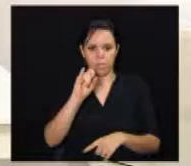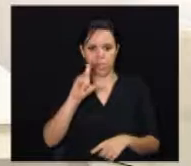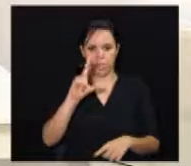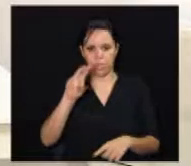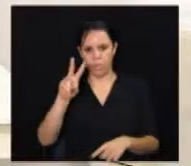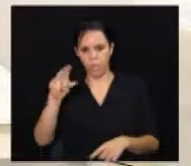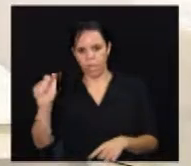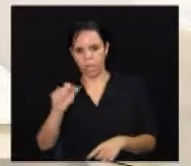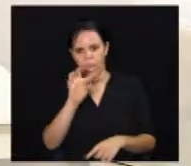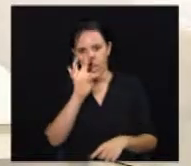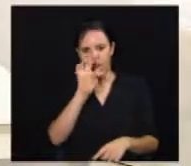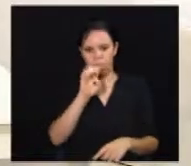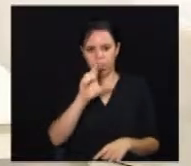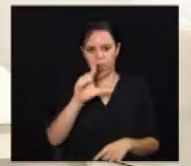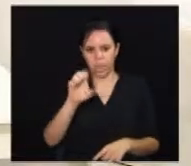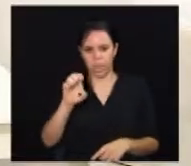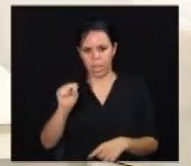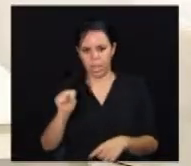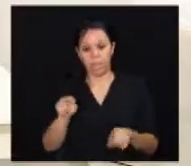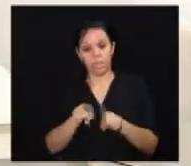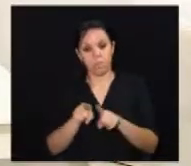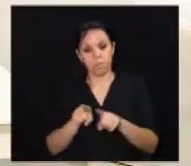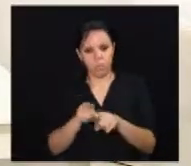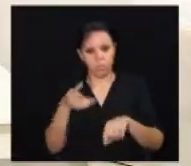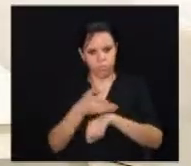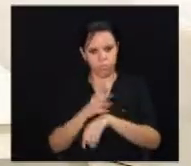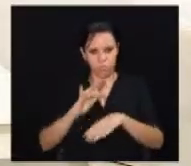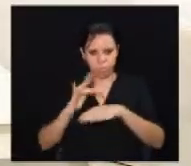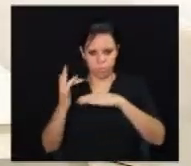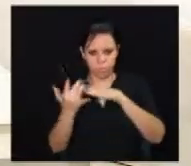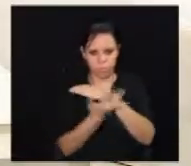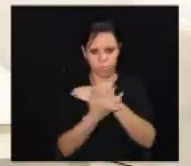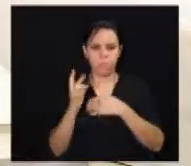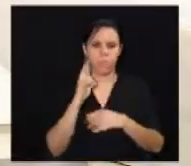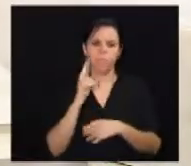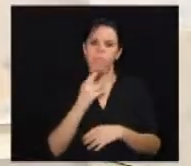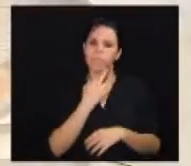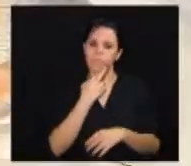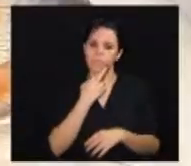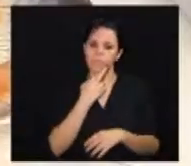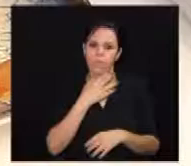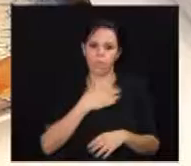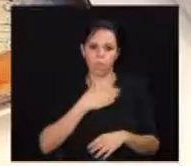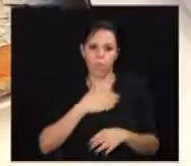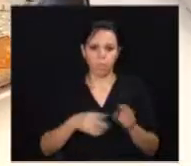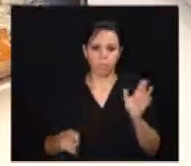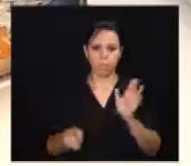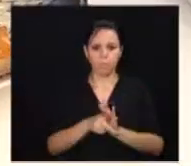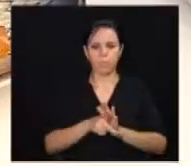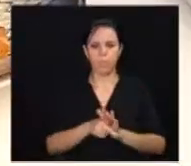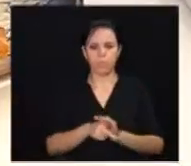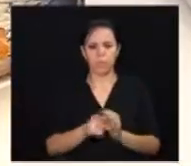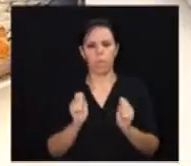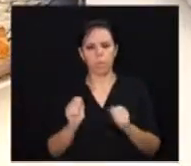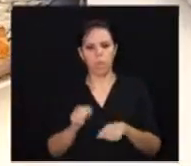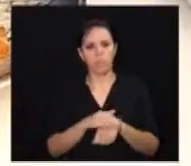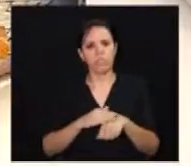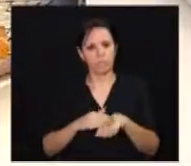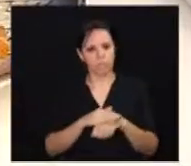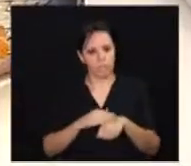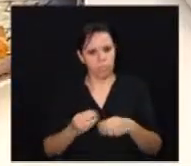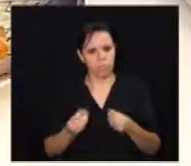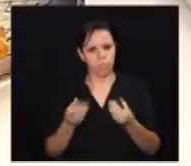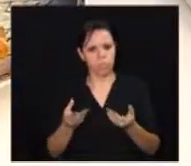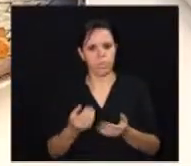Se alguém quiser entrar em contato com a gente pelo Instagram do restaurante ou o meu mesmo, a gente conversa, passa as